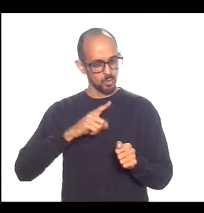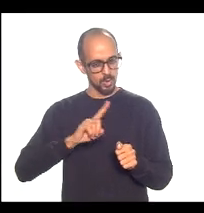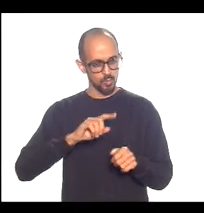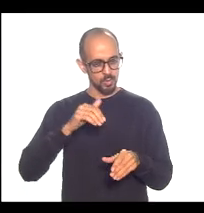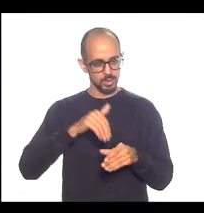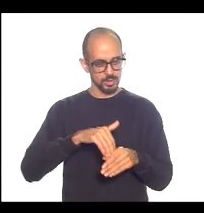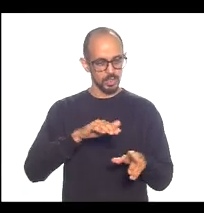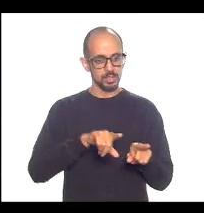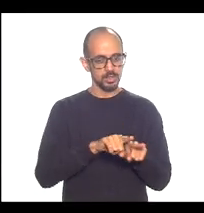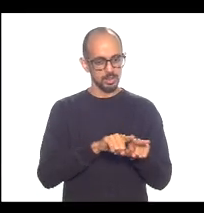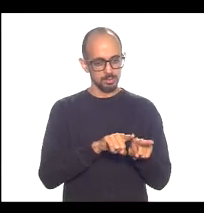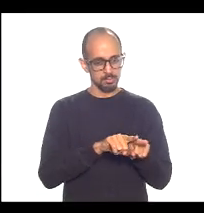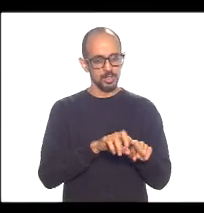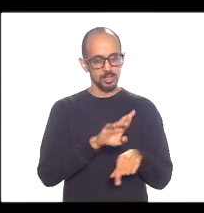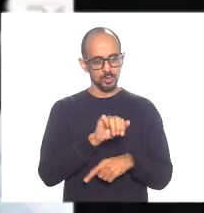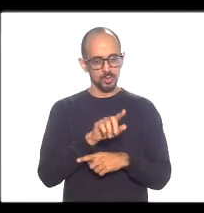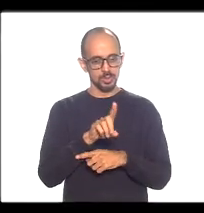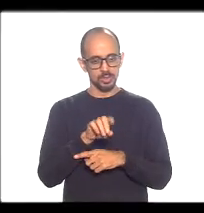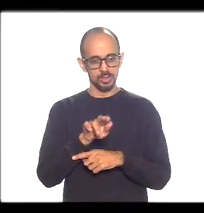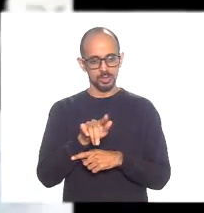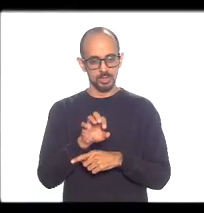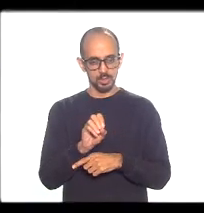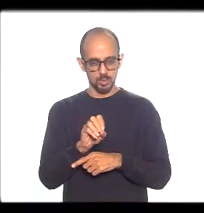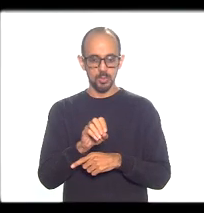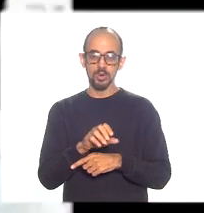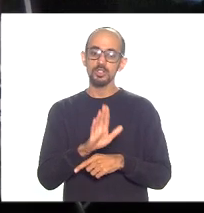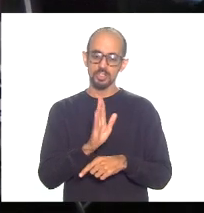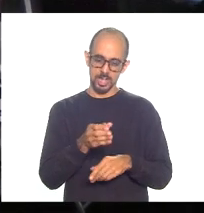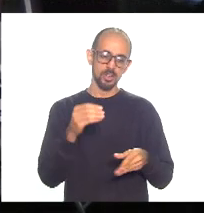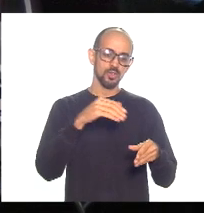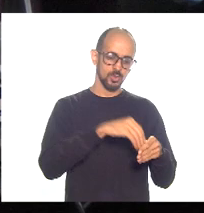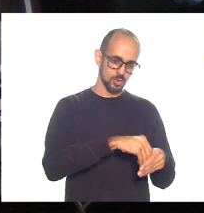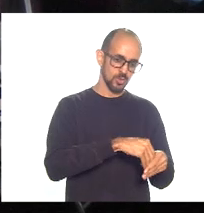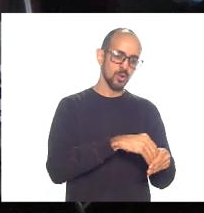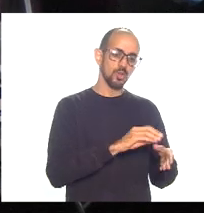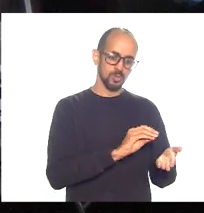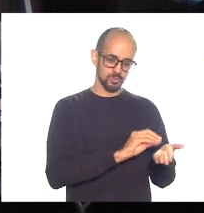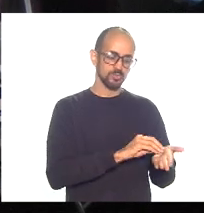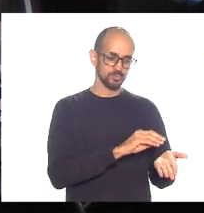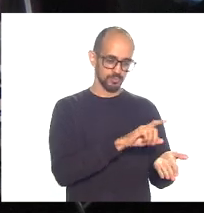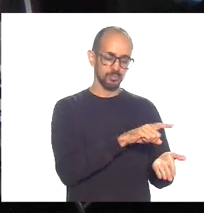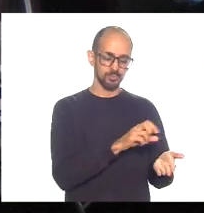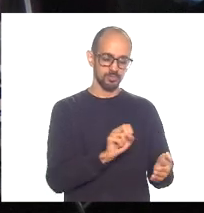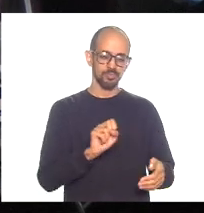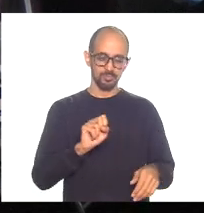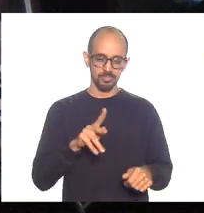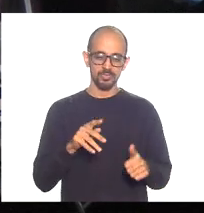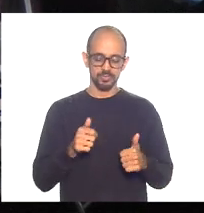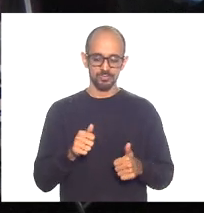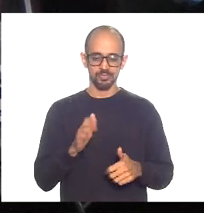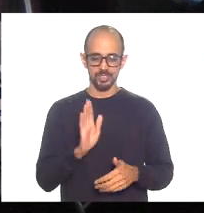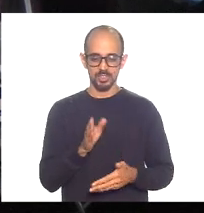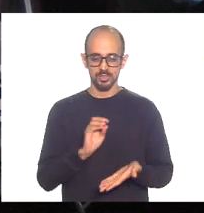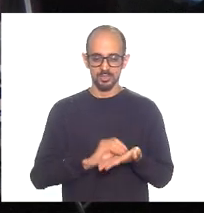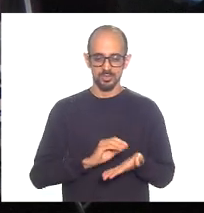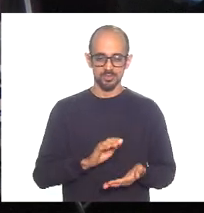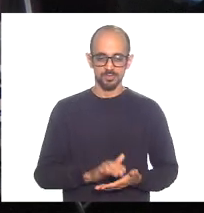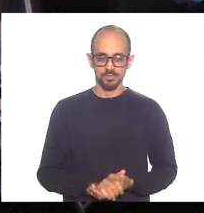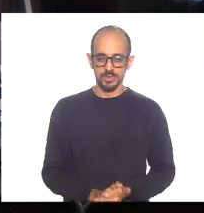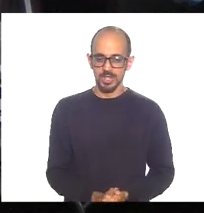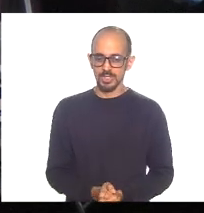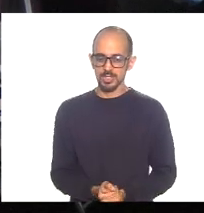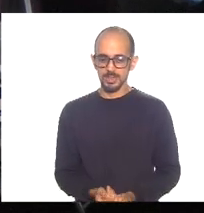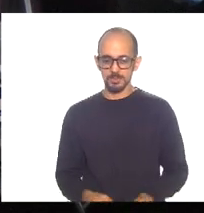E o do Rodrigo Bacelar também. Está registrado sim. Aqui os dois votos do deputado Rosenberg Reis. Obrigado. Deputado